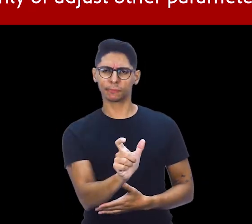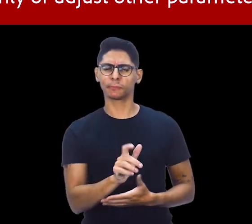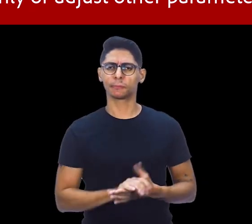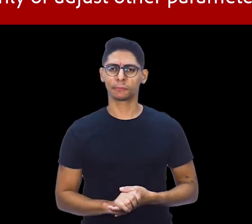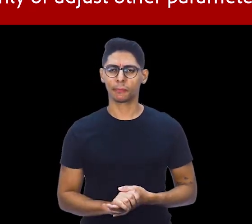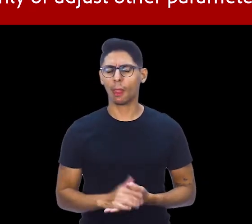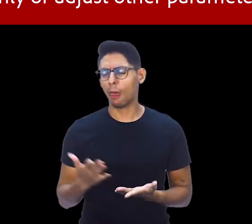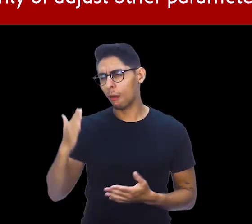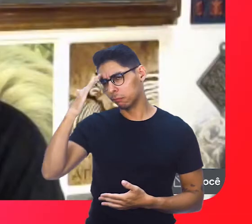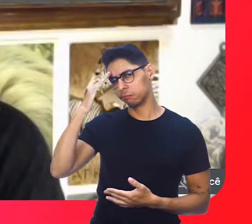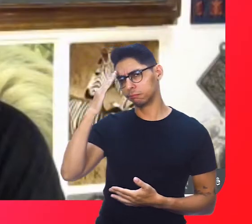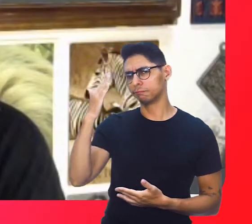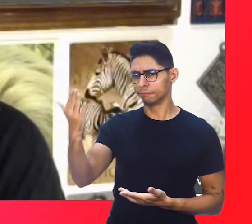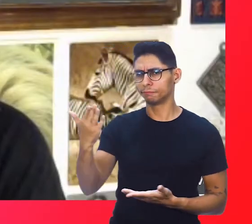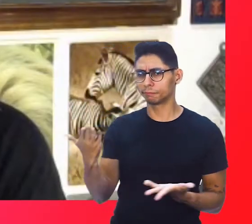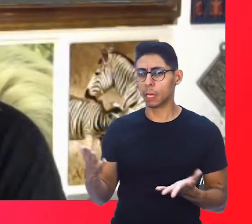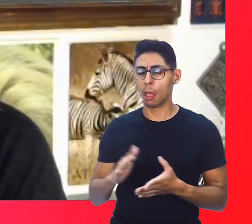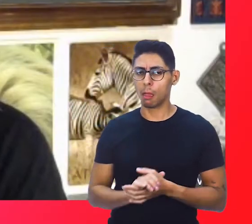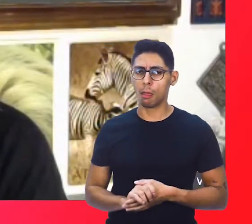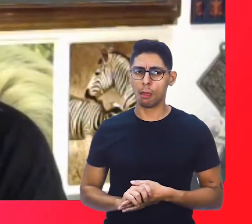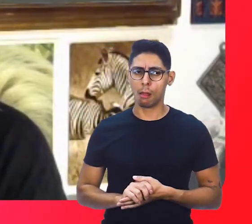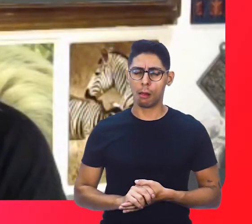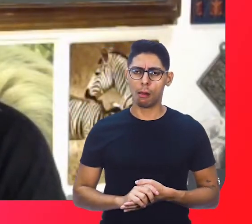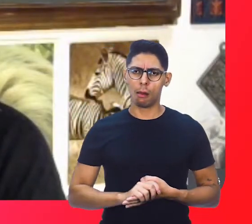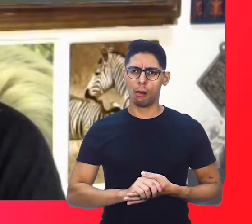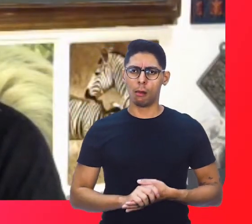Antônio, obrigada. Sabe que